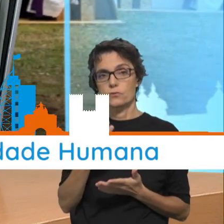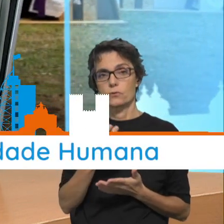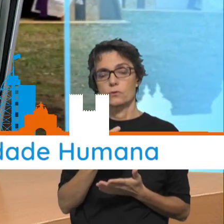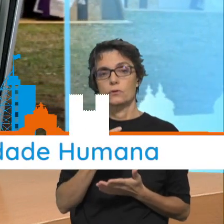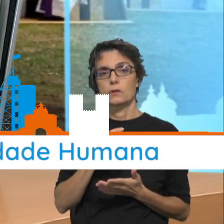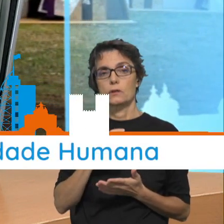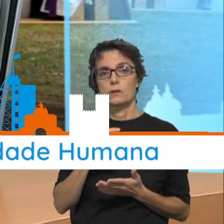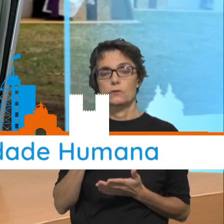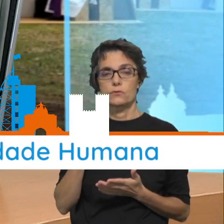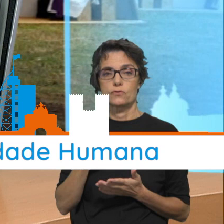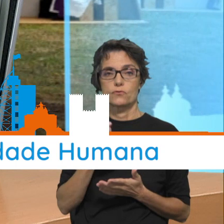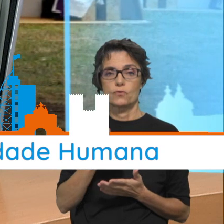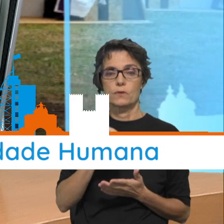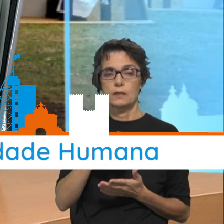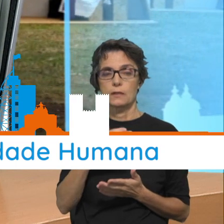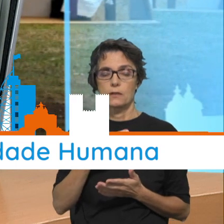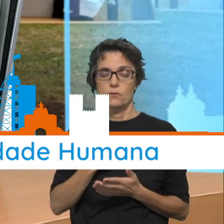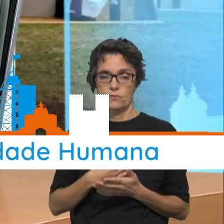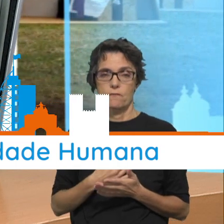muito que daqui saísse